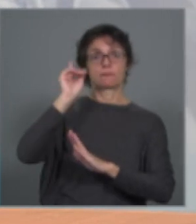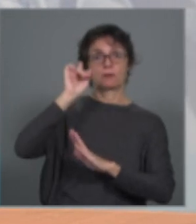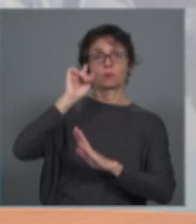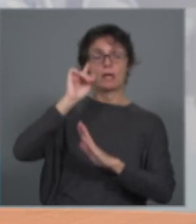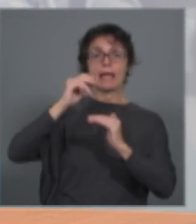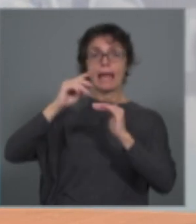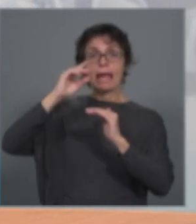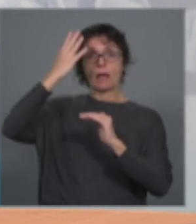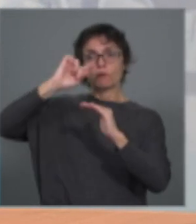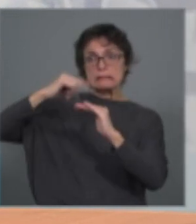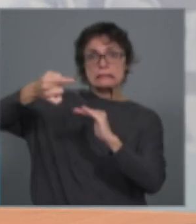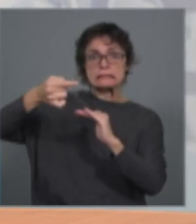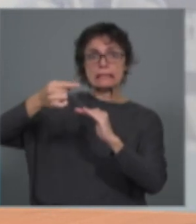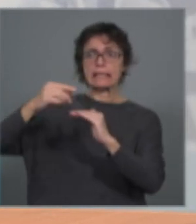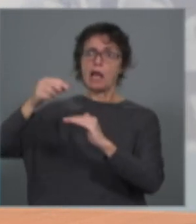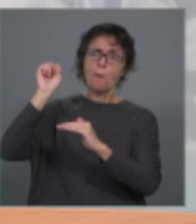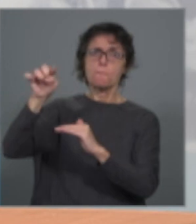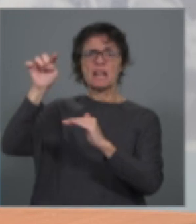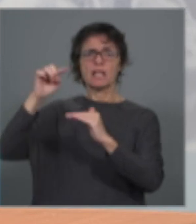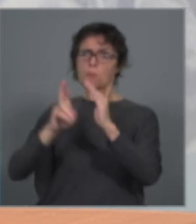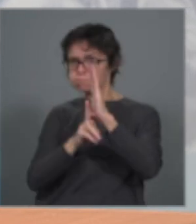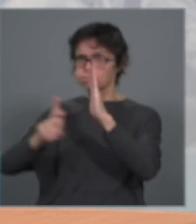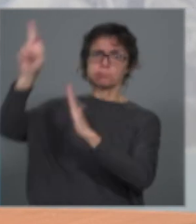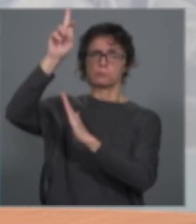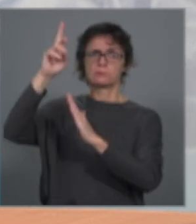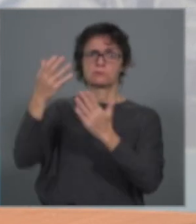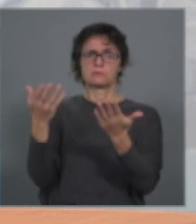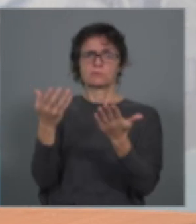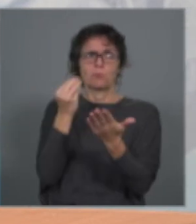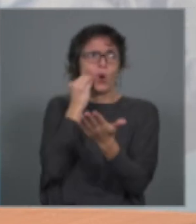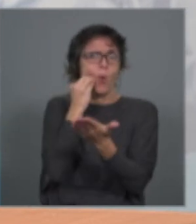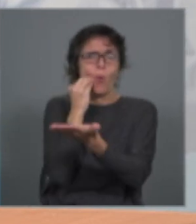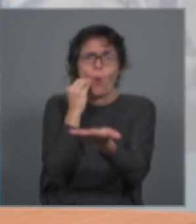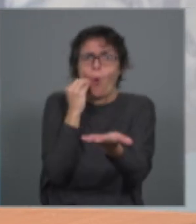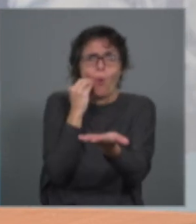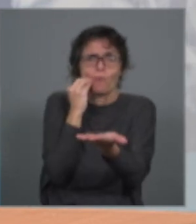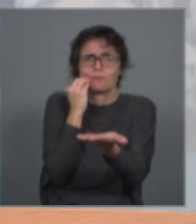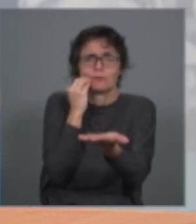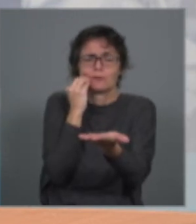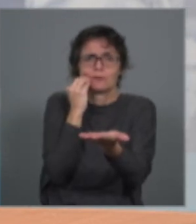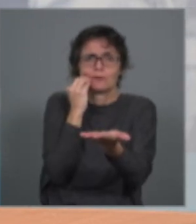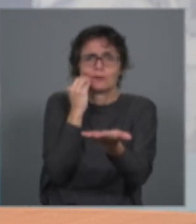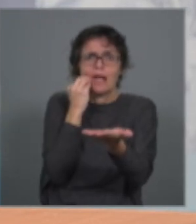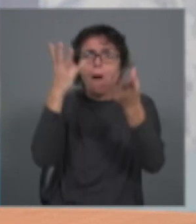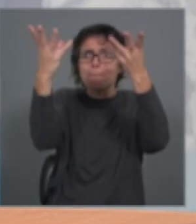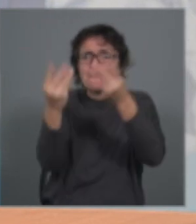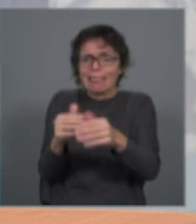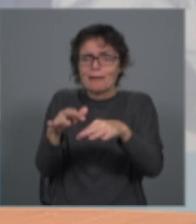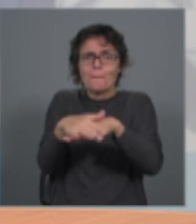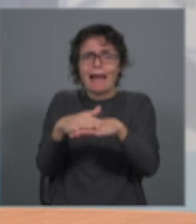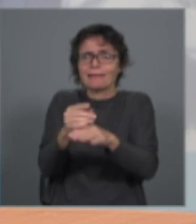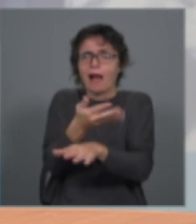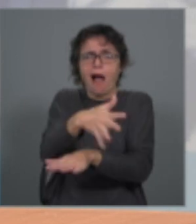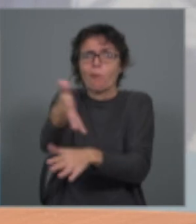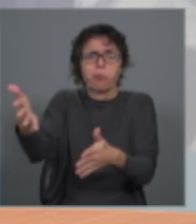económica alguma que justifique multiplicar aquilo que é o património total da empresa por 100 de um